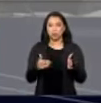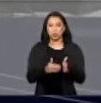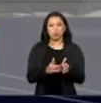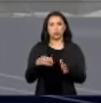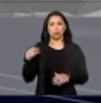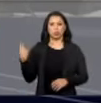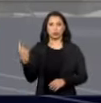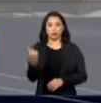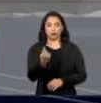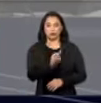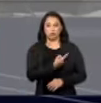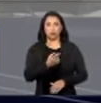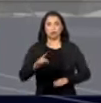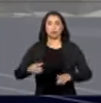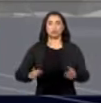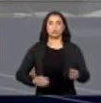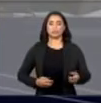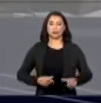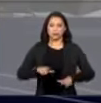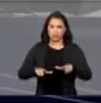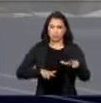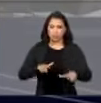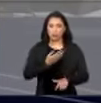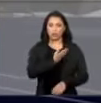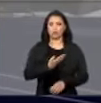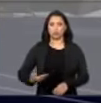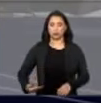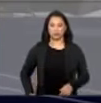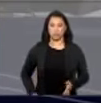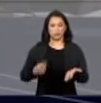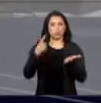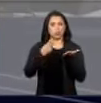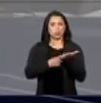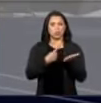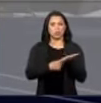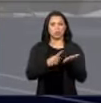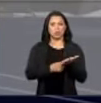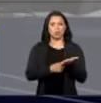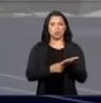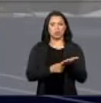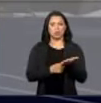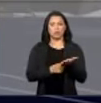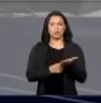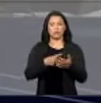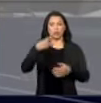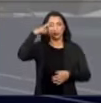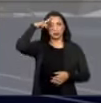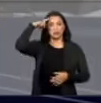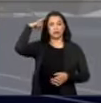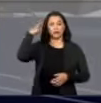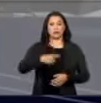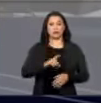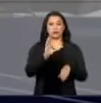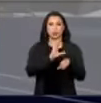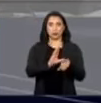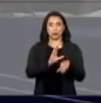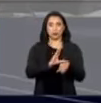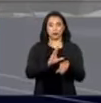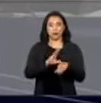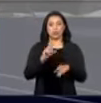públicos, que somos obrigados pelo direito de dar cumprimento e concretude aos comandos constitucionais, mais ainda a